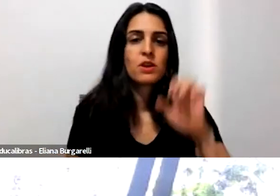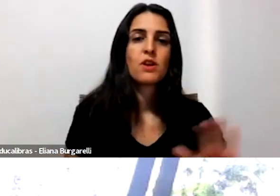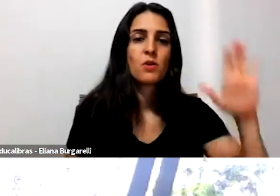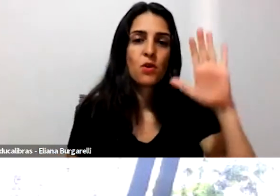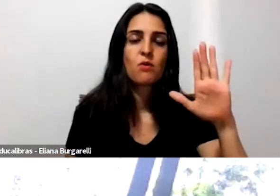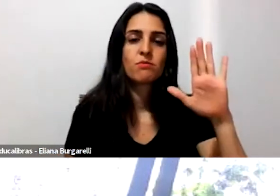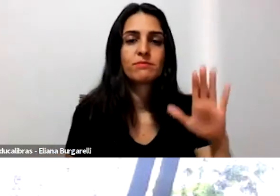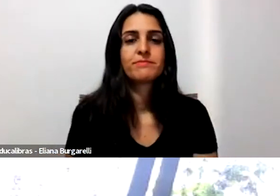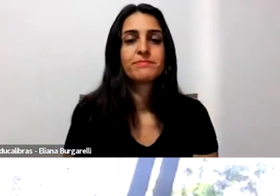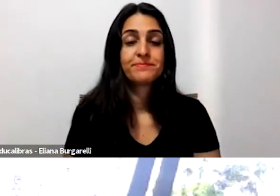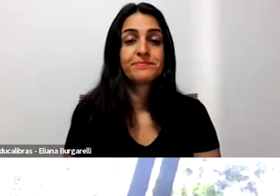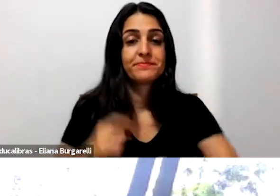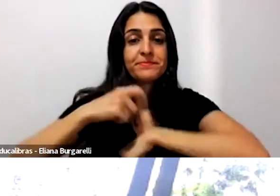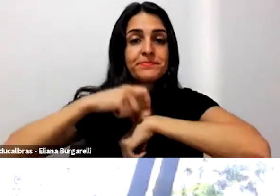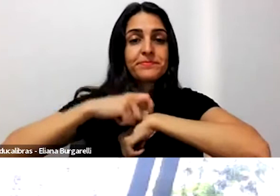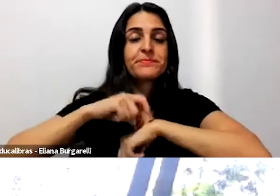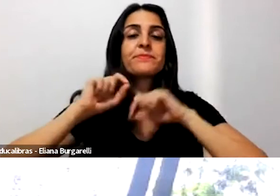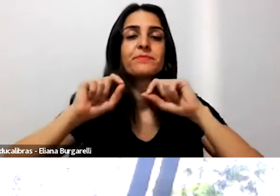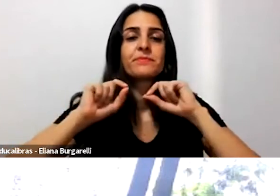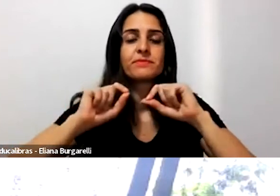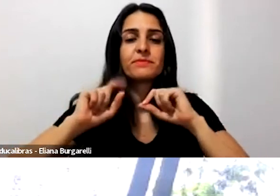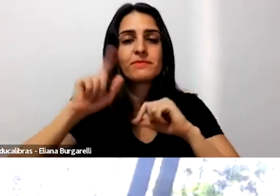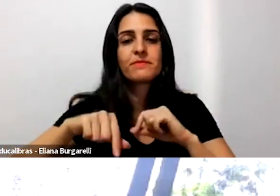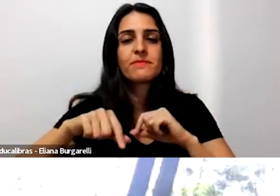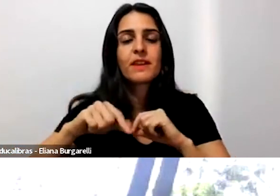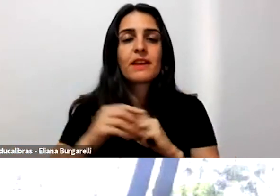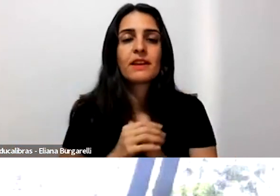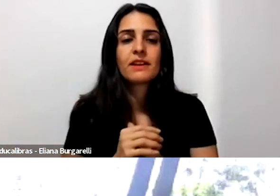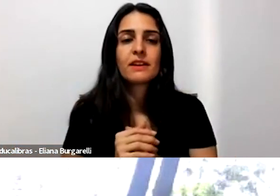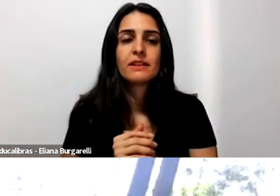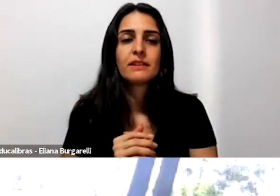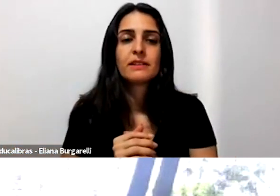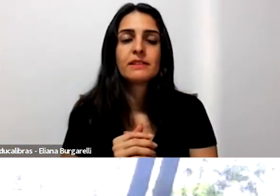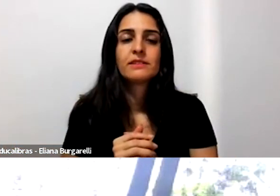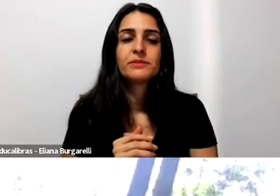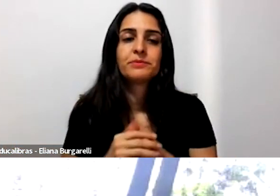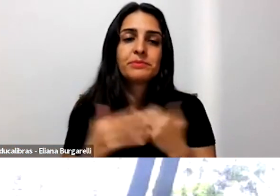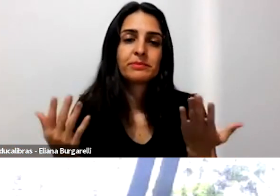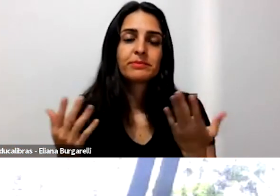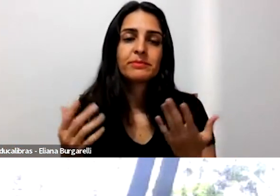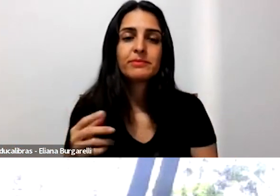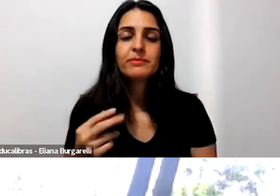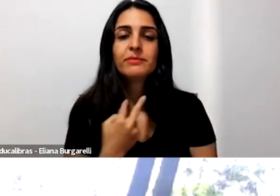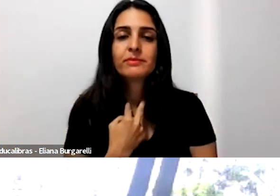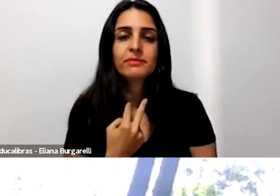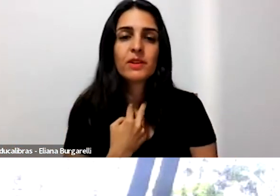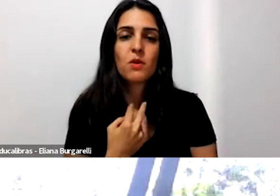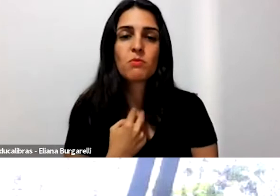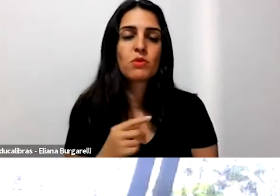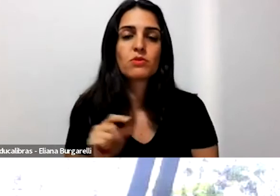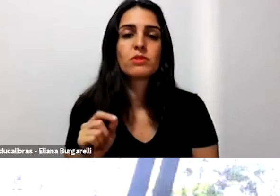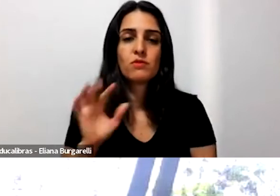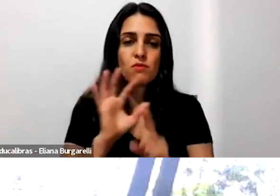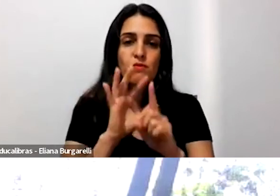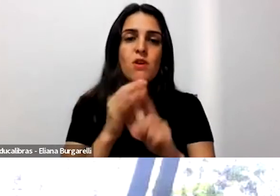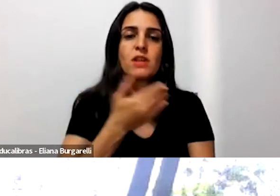na França. Da minha parte, quero dizer que assim, acho que queremos todos uma relação ainda mais próxima com os